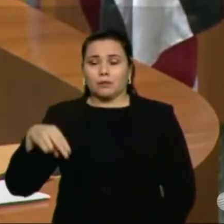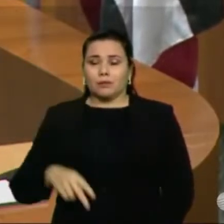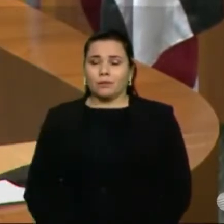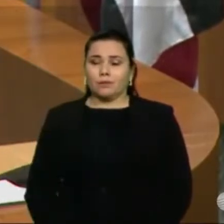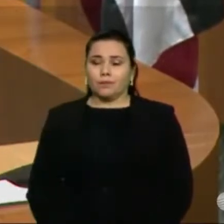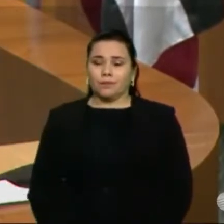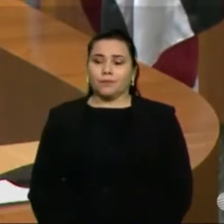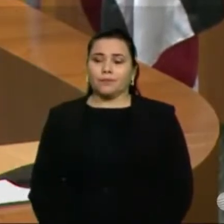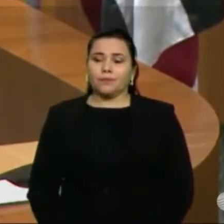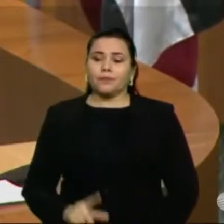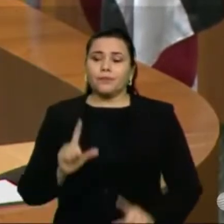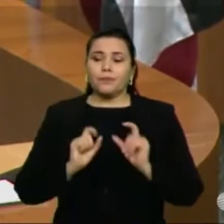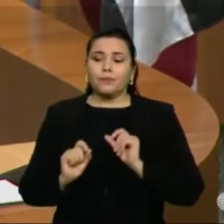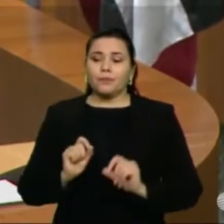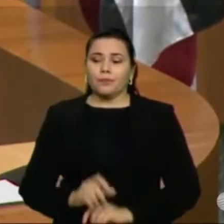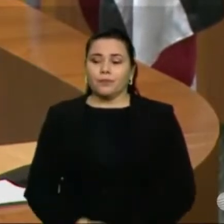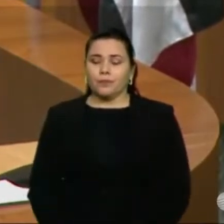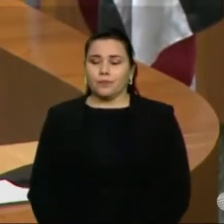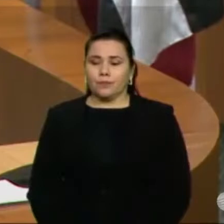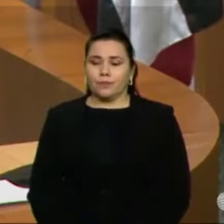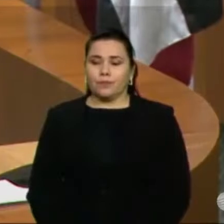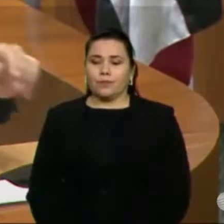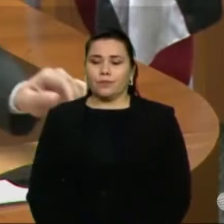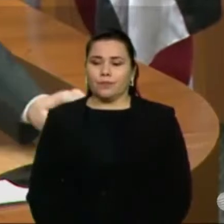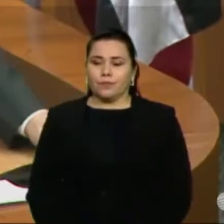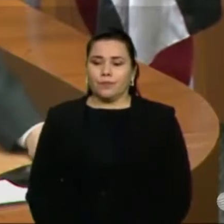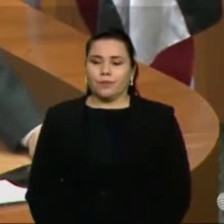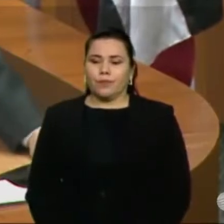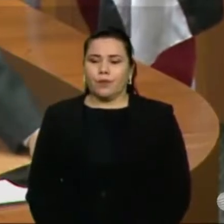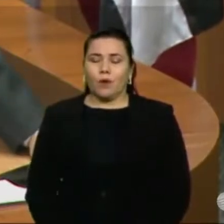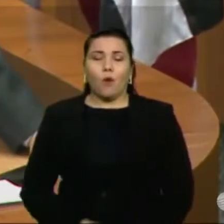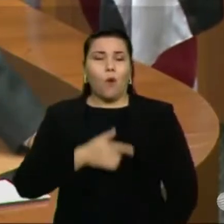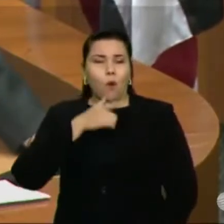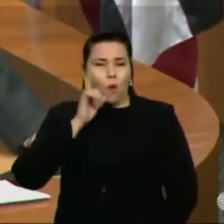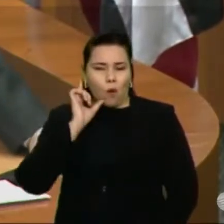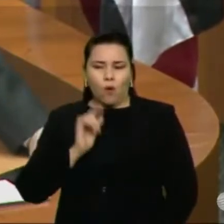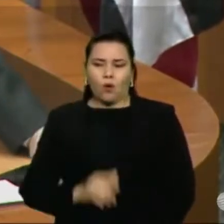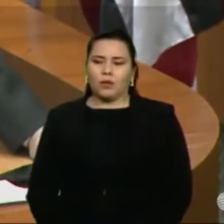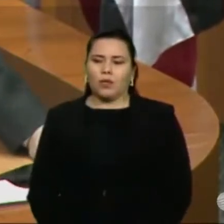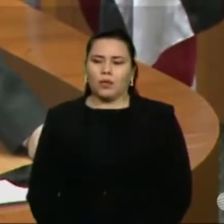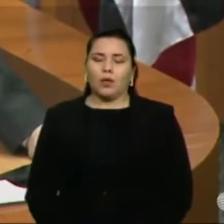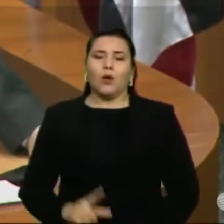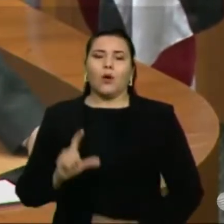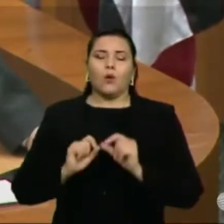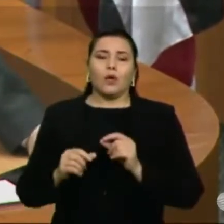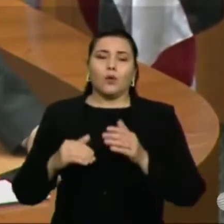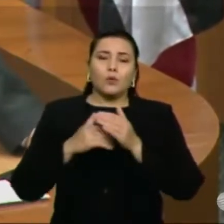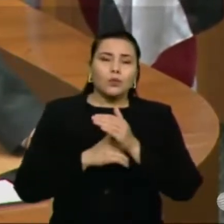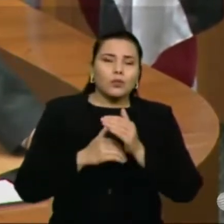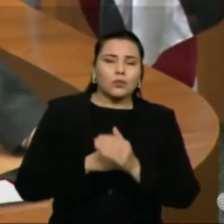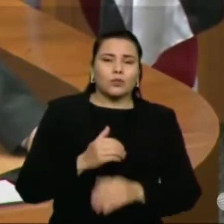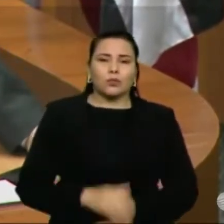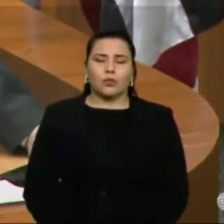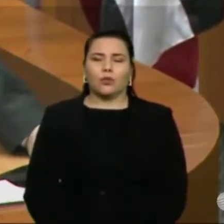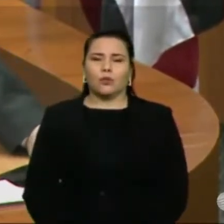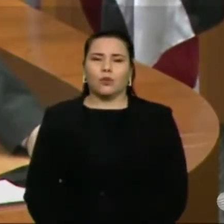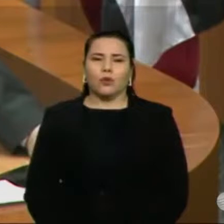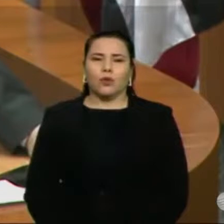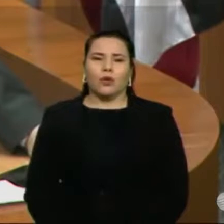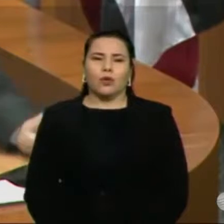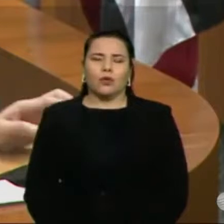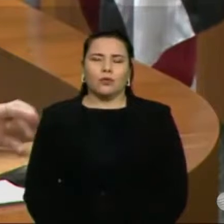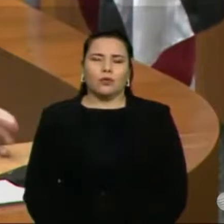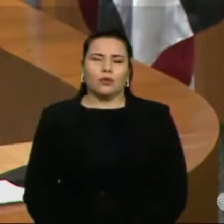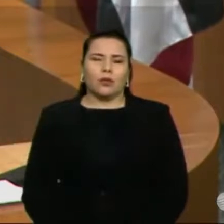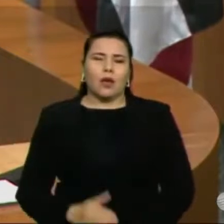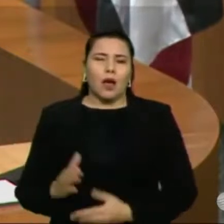que foram vazados ontem, né, que o sigilo foi retirado deles, a gente nota que